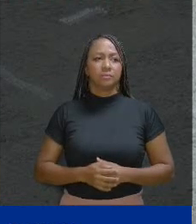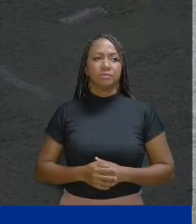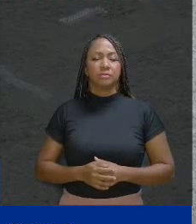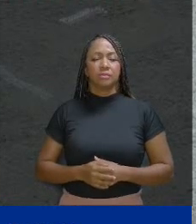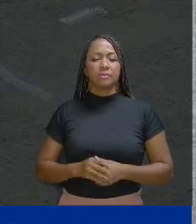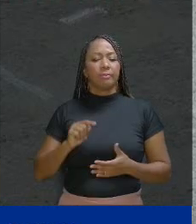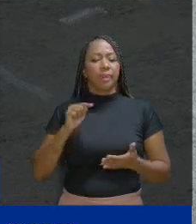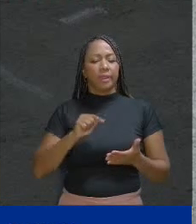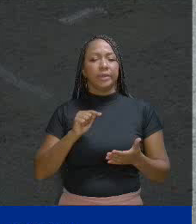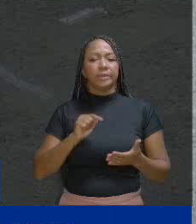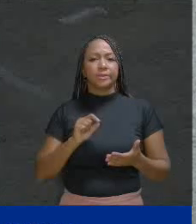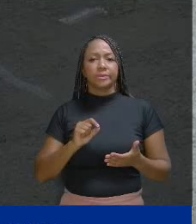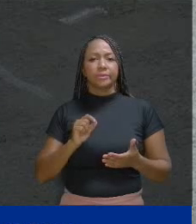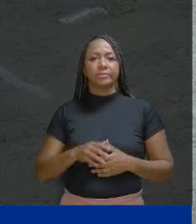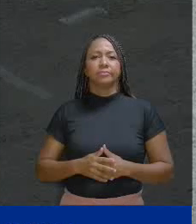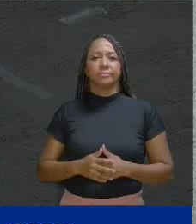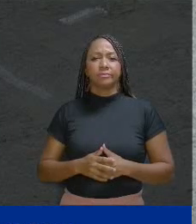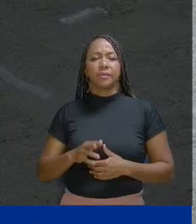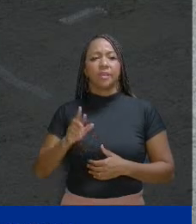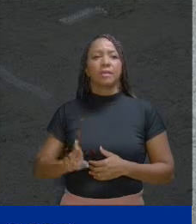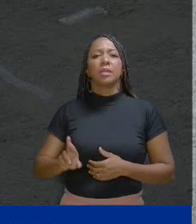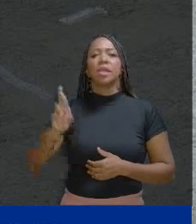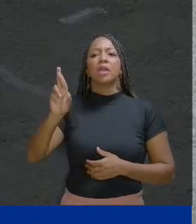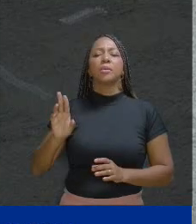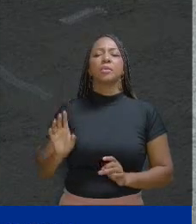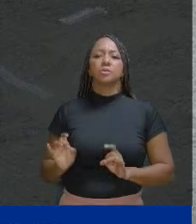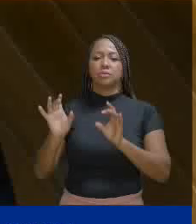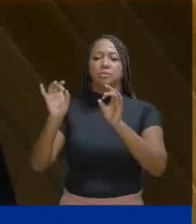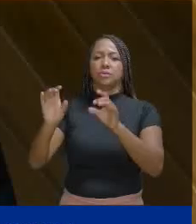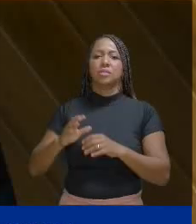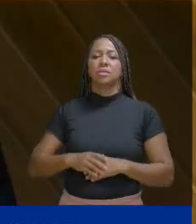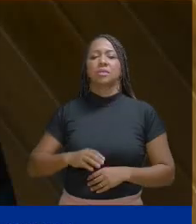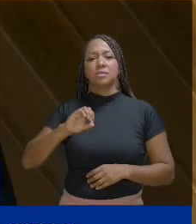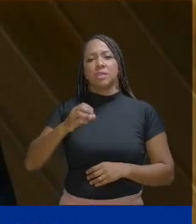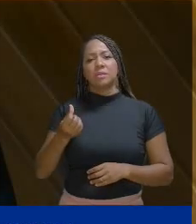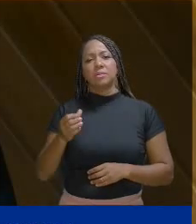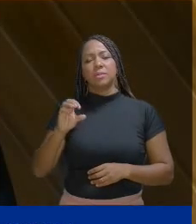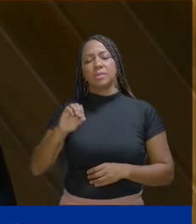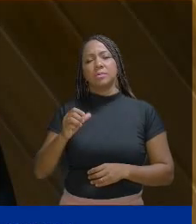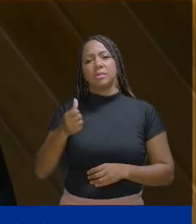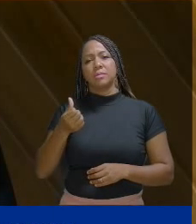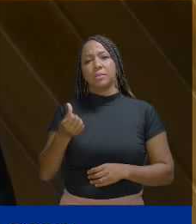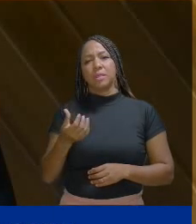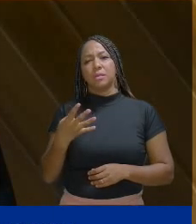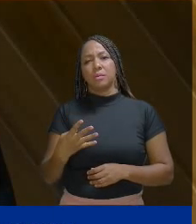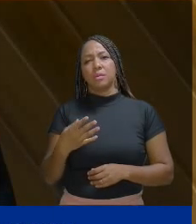Aqui, imagem plano do plenário. Quanto à representação especial número